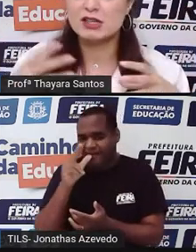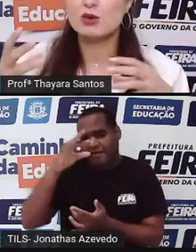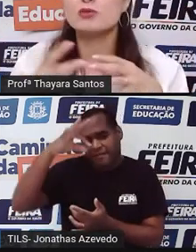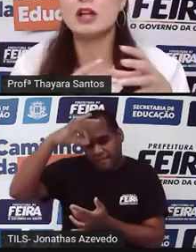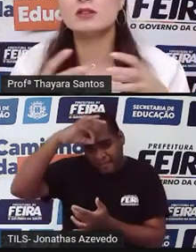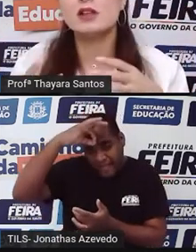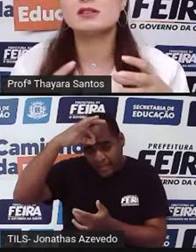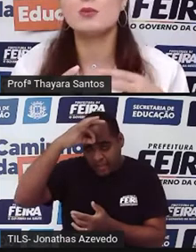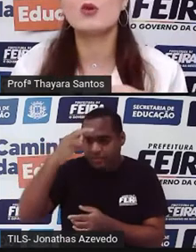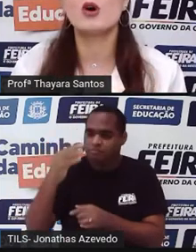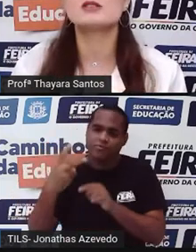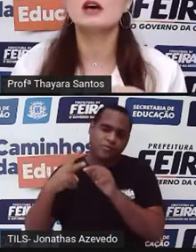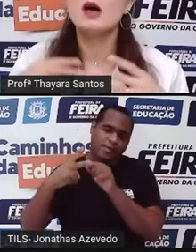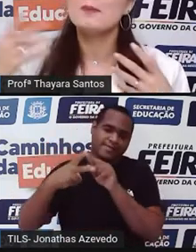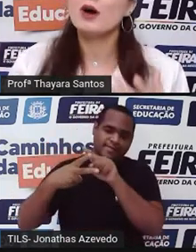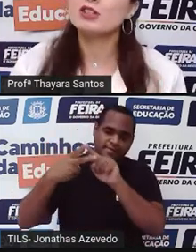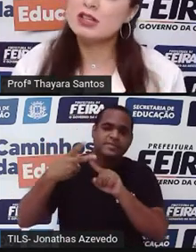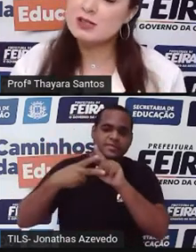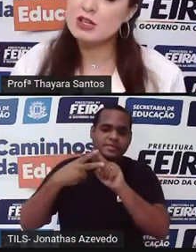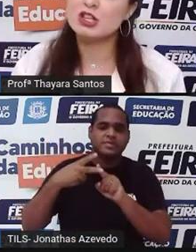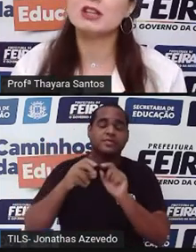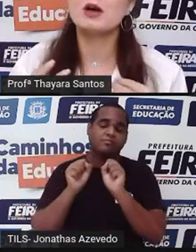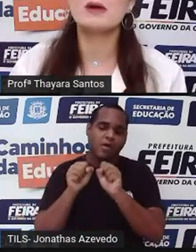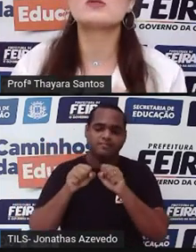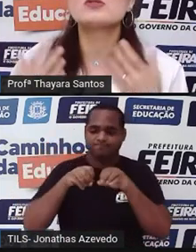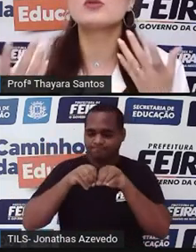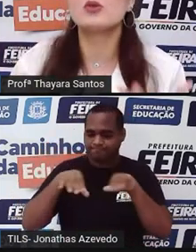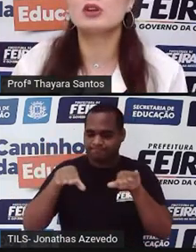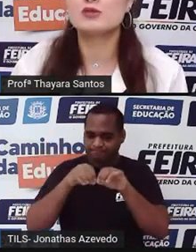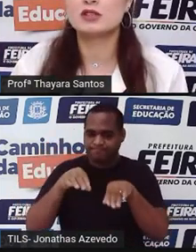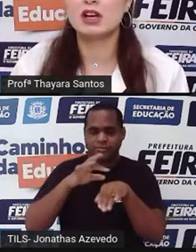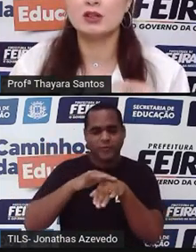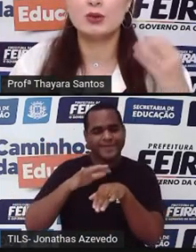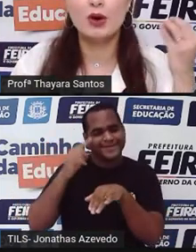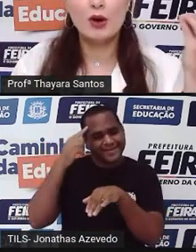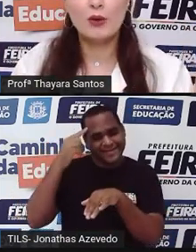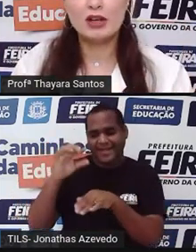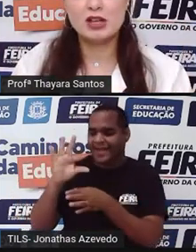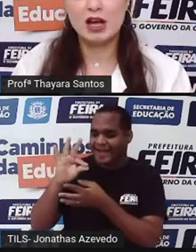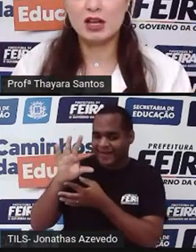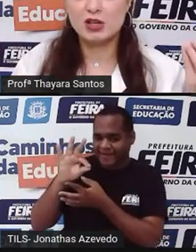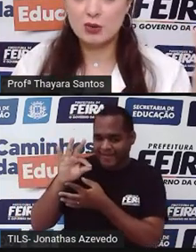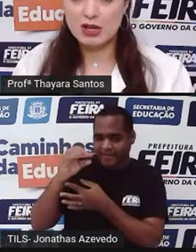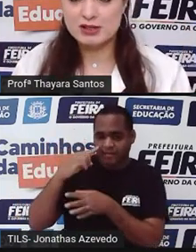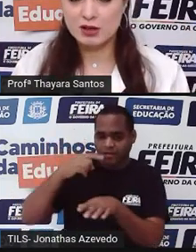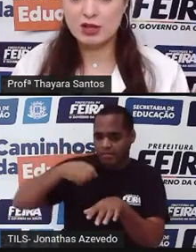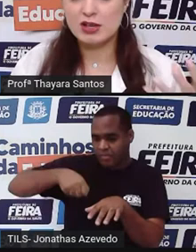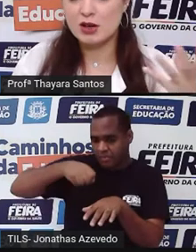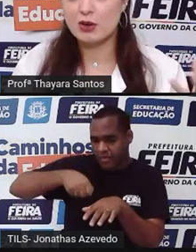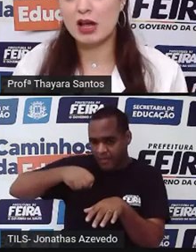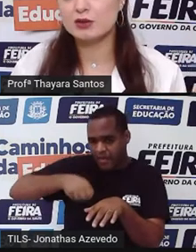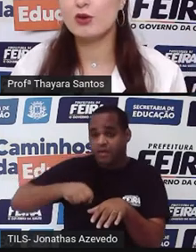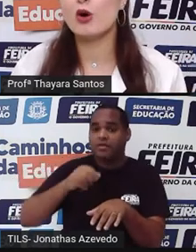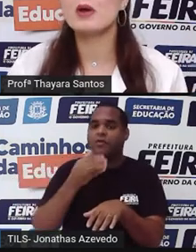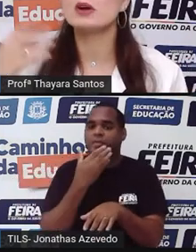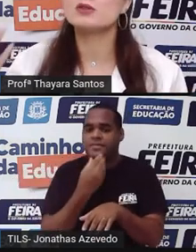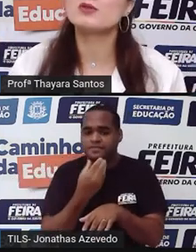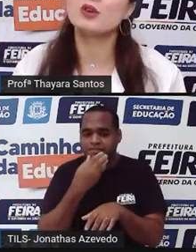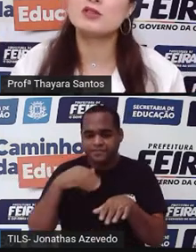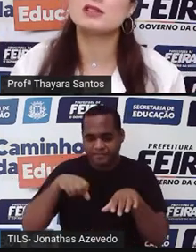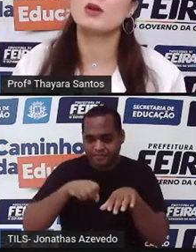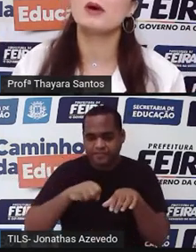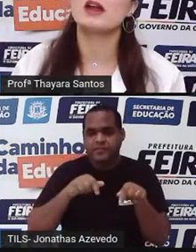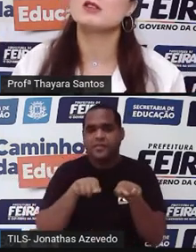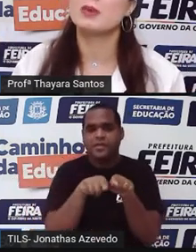quanto da vagina não é esse contato dessa mucosa pode transmitir também os fluidos tanto a ejaculação né ejaculado do